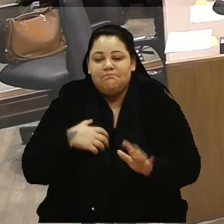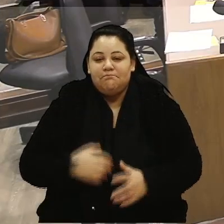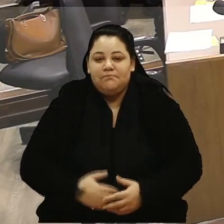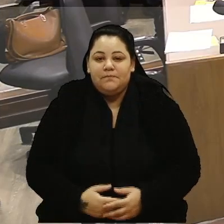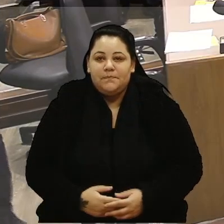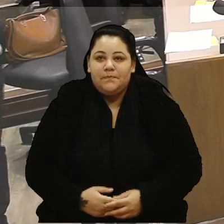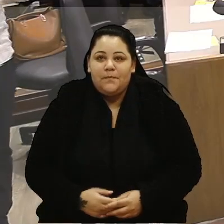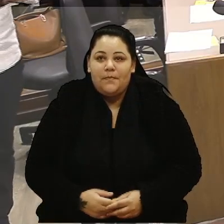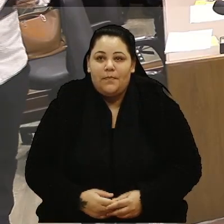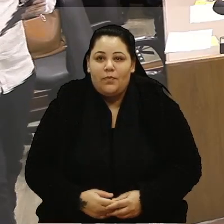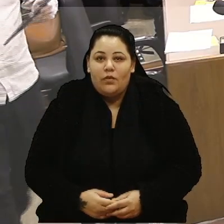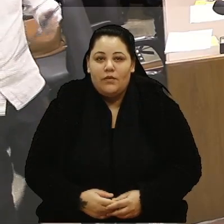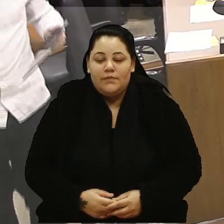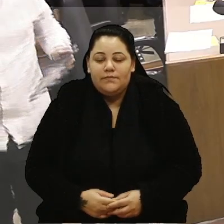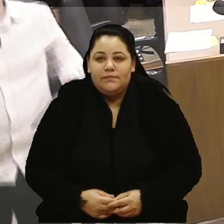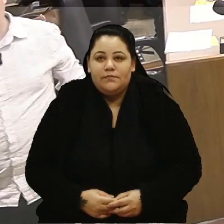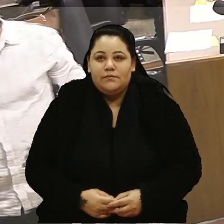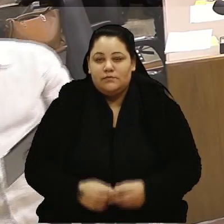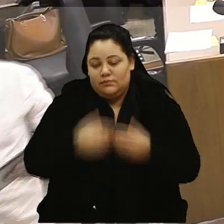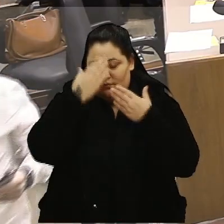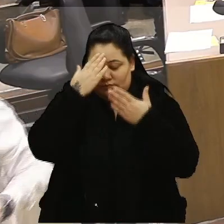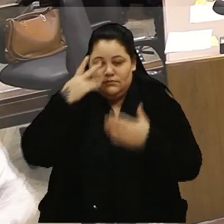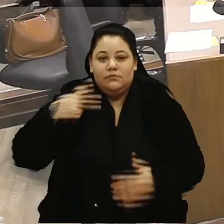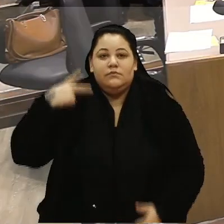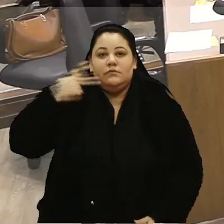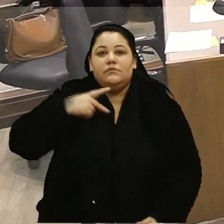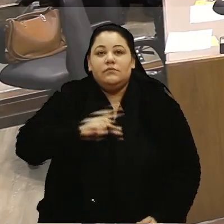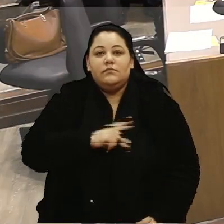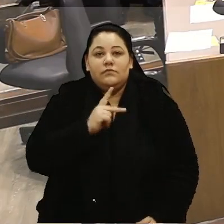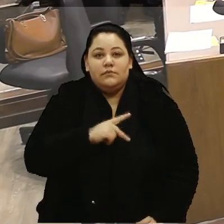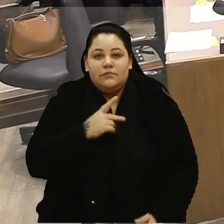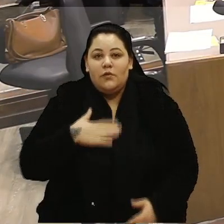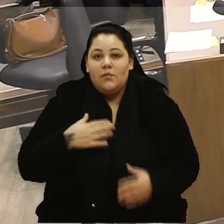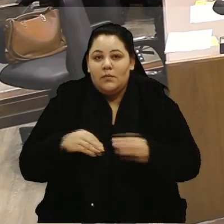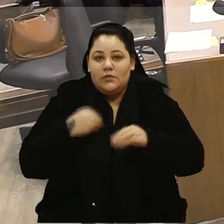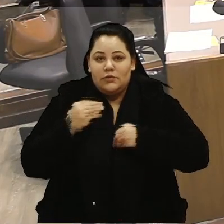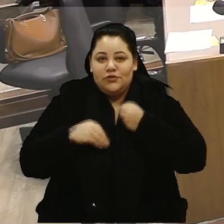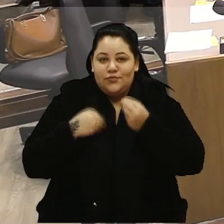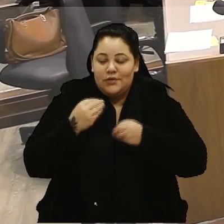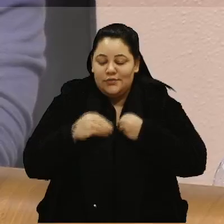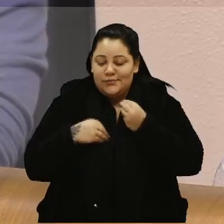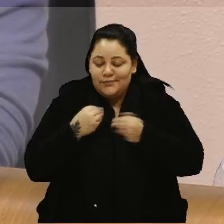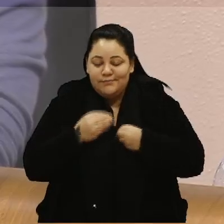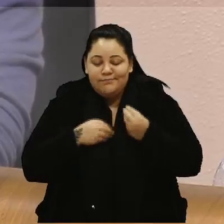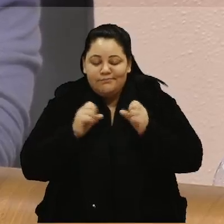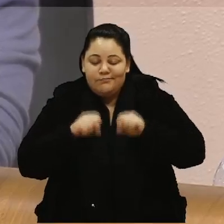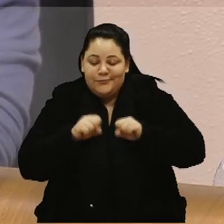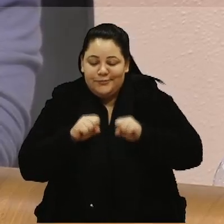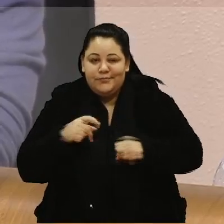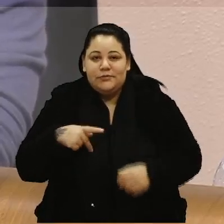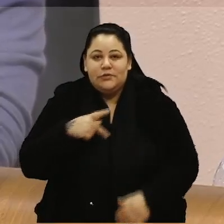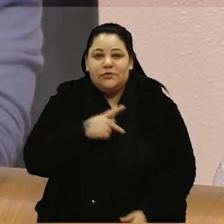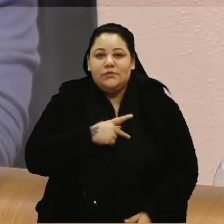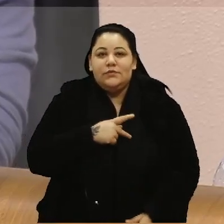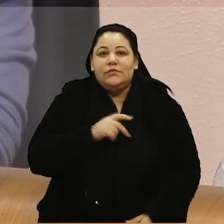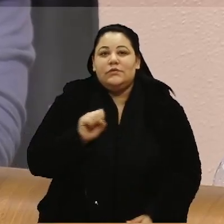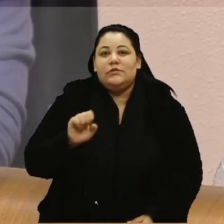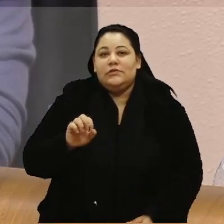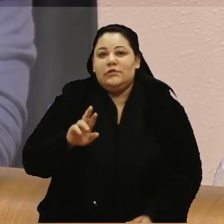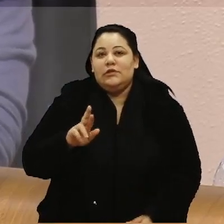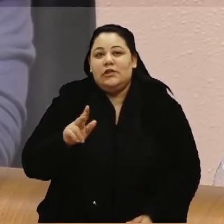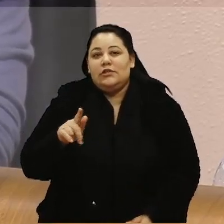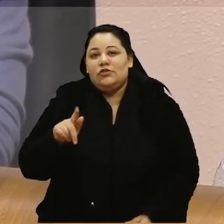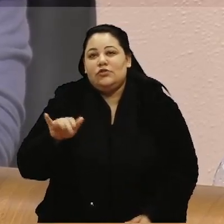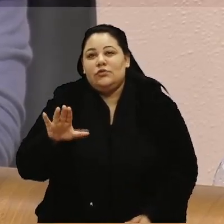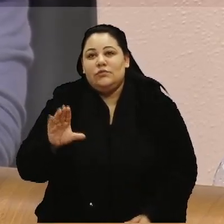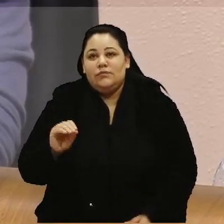Obrigado, vereador Pedro Rodrigues. Meus sentimentos aqui ao pastor Sérgio, mais uma pessoa que falece em razão